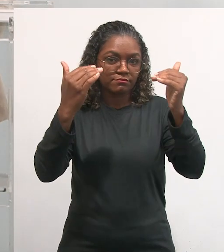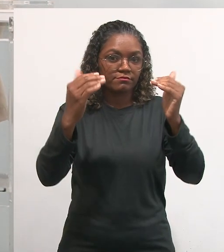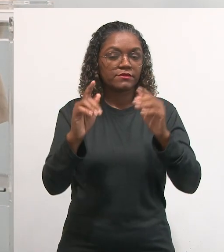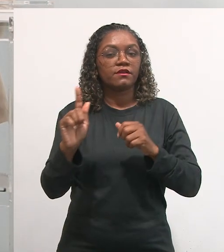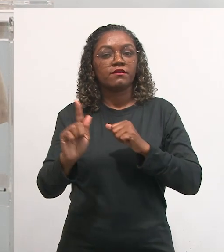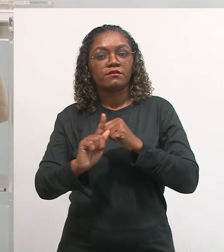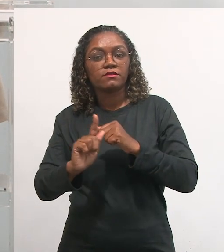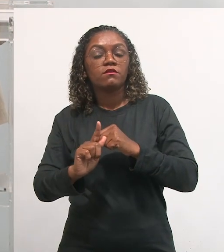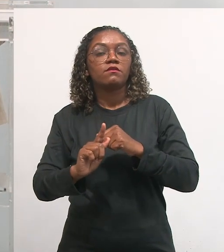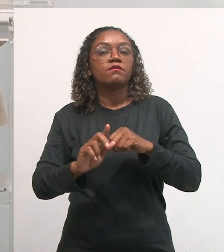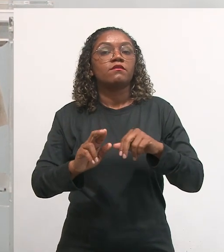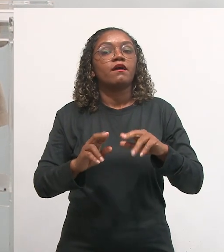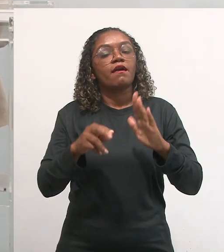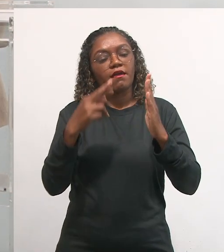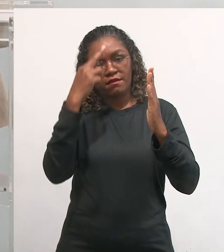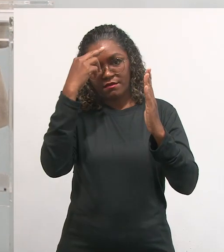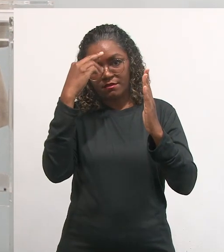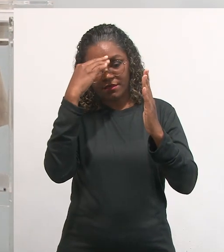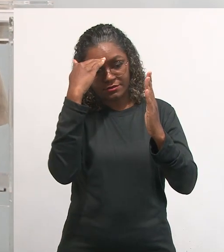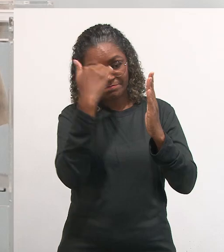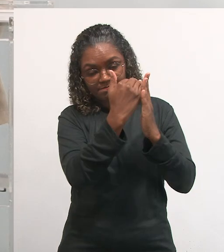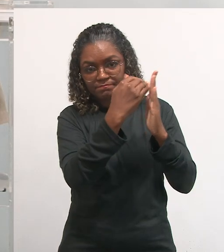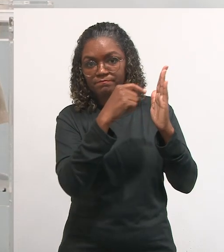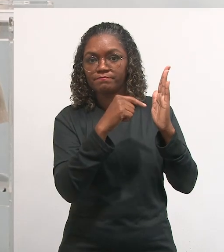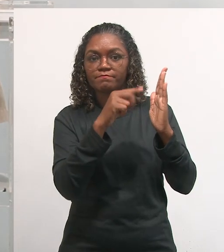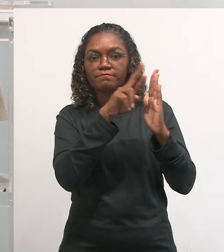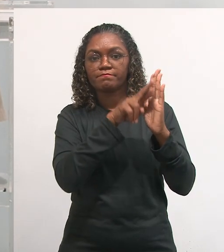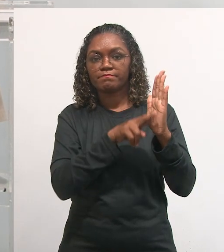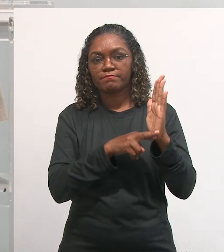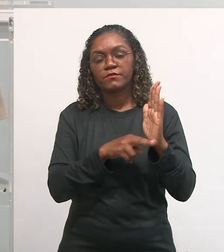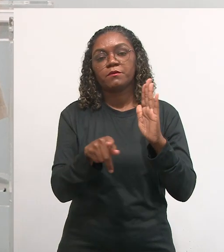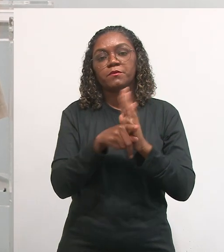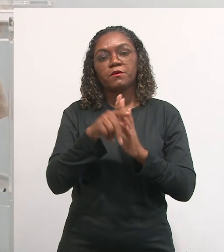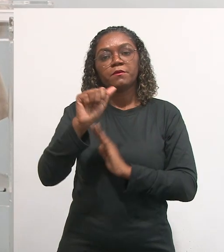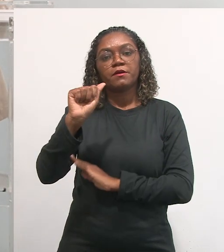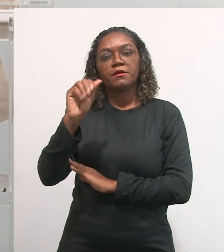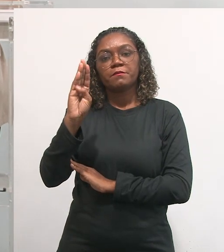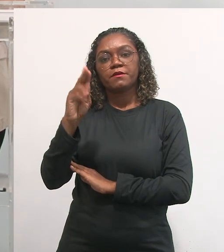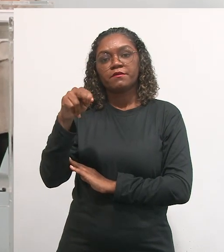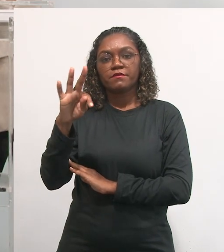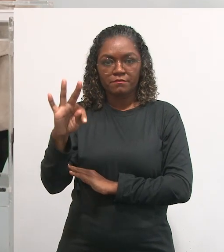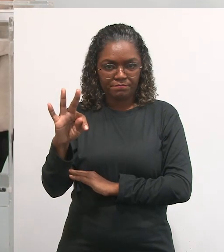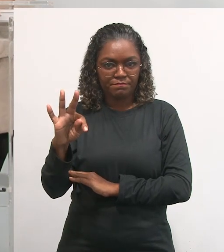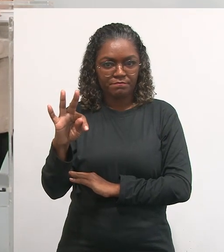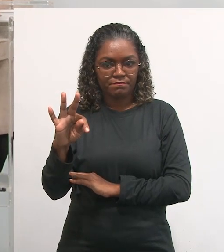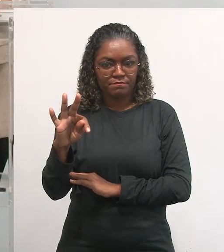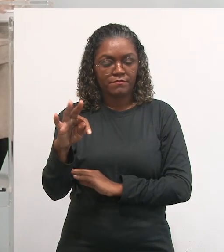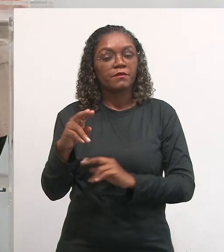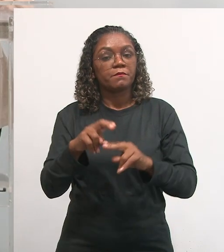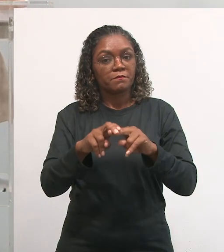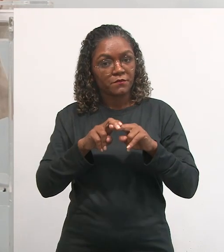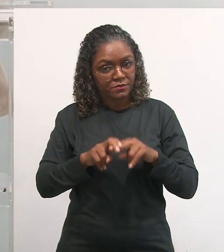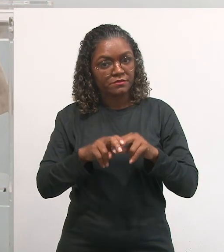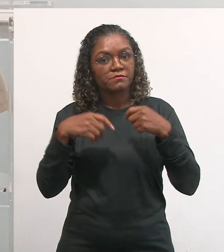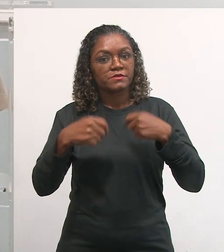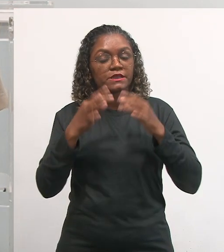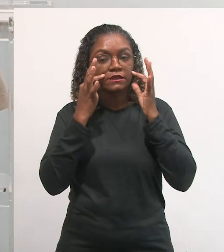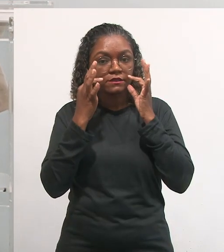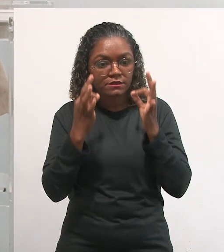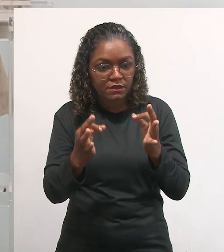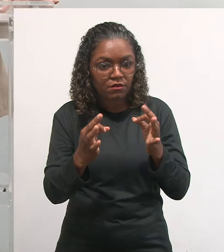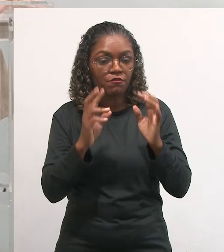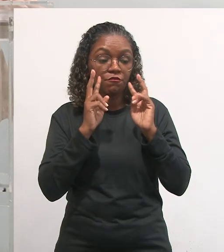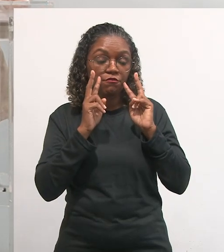graduações nós seguimos as regras da bnt essas regras elas precisam ser observadas tanto na questão da escrita